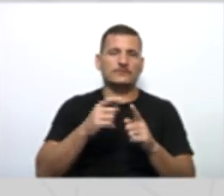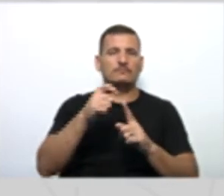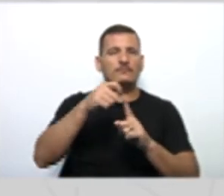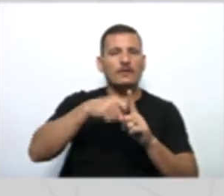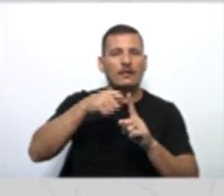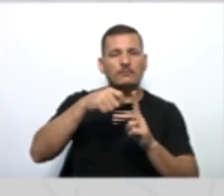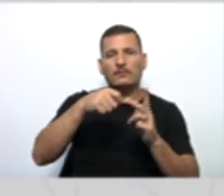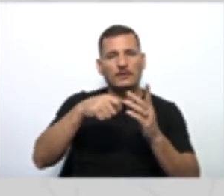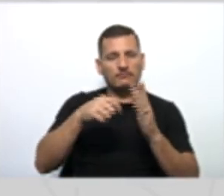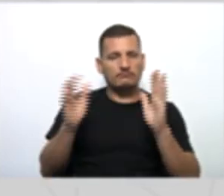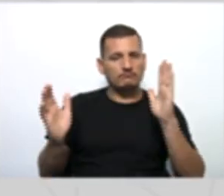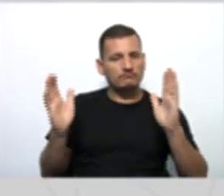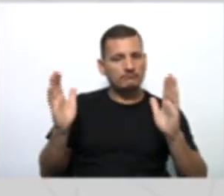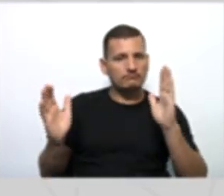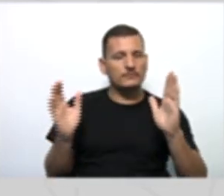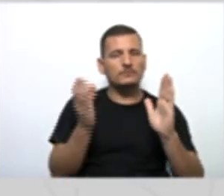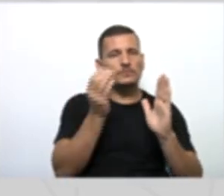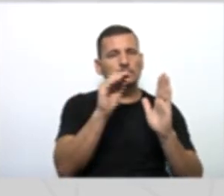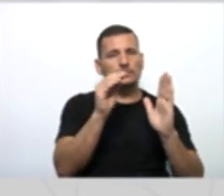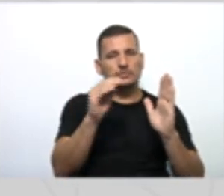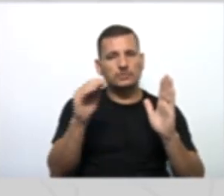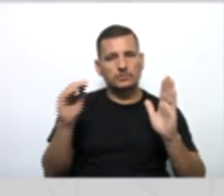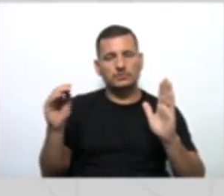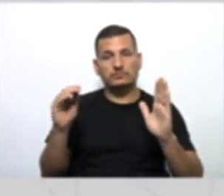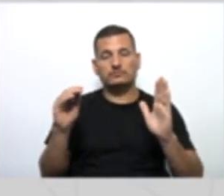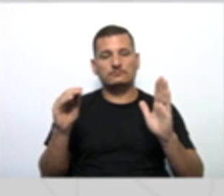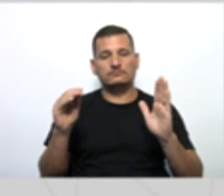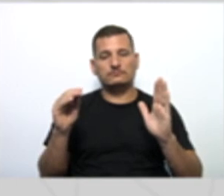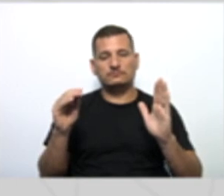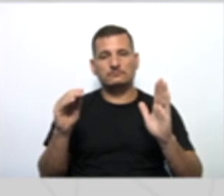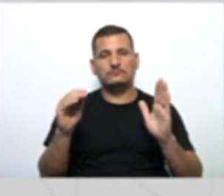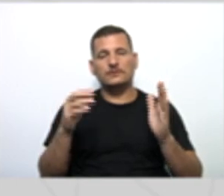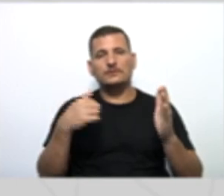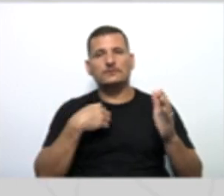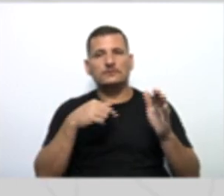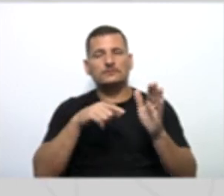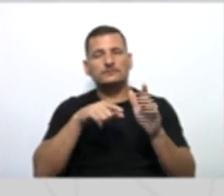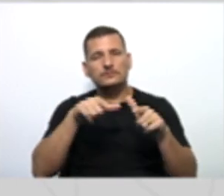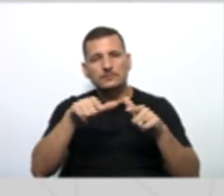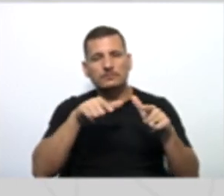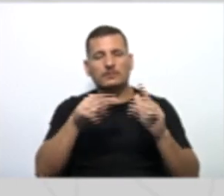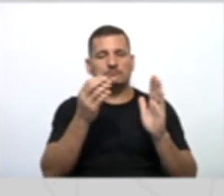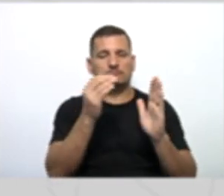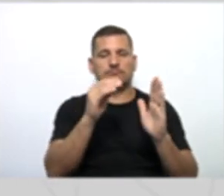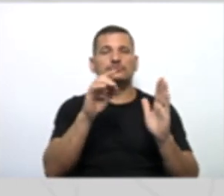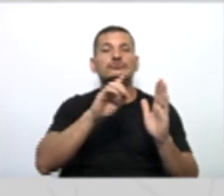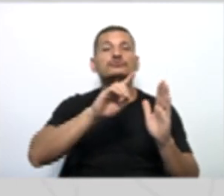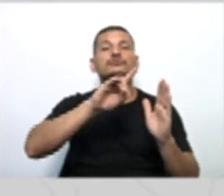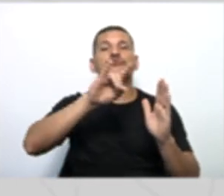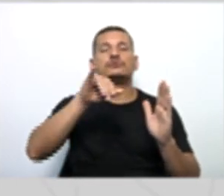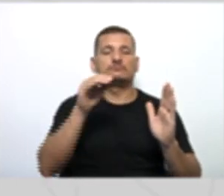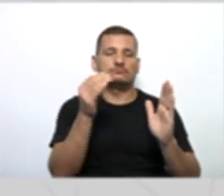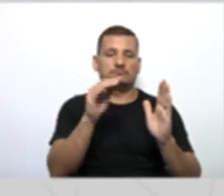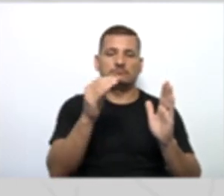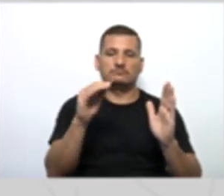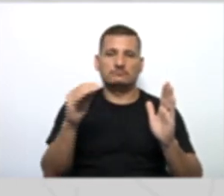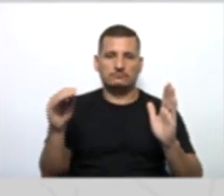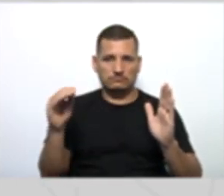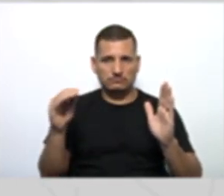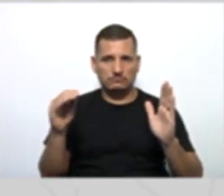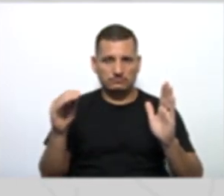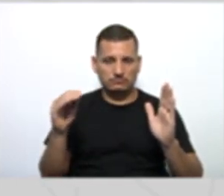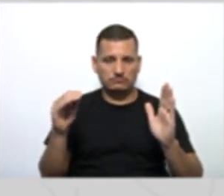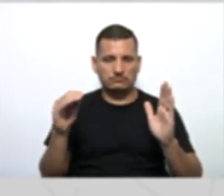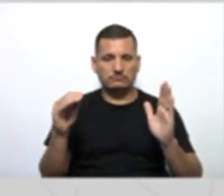vou informar quando que eu vou realizar o meu trabalho, como que eu vou desmembrar as ações